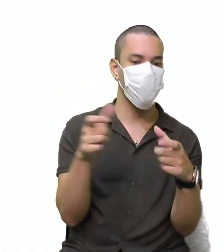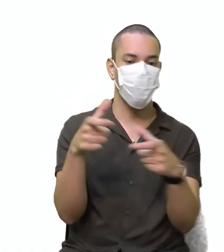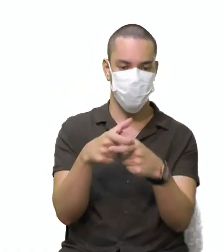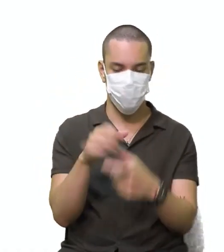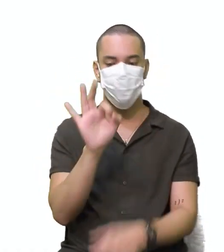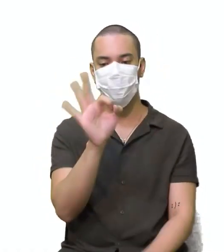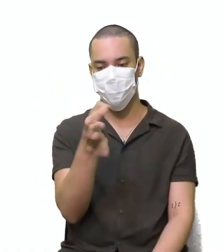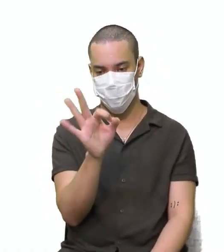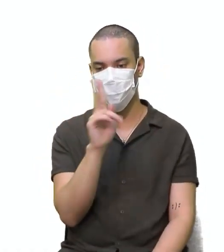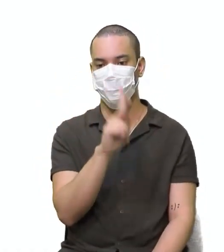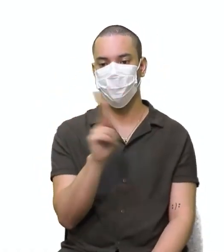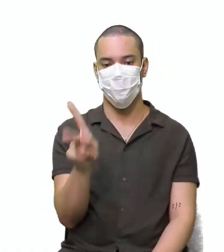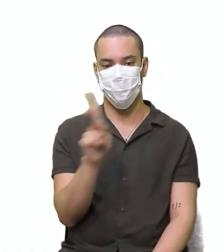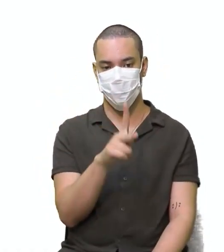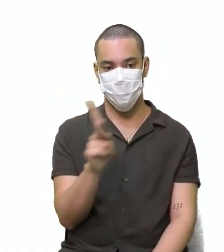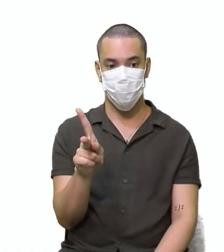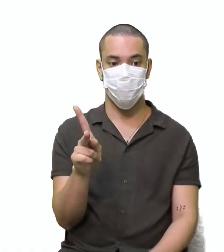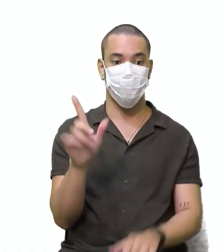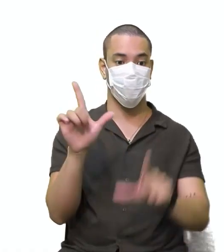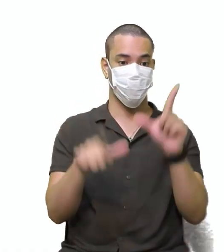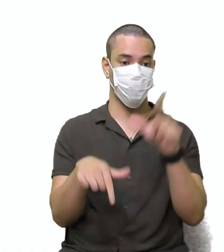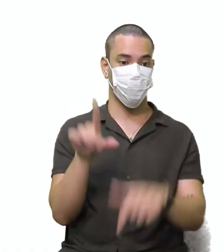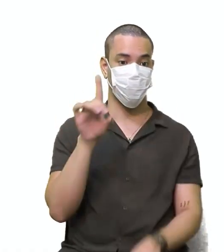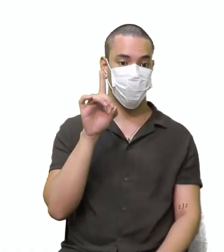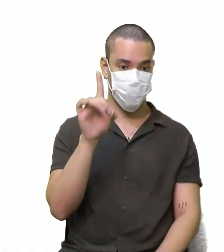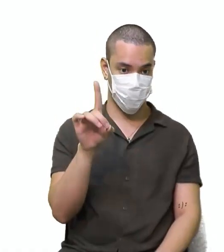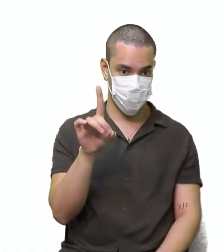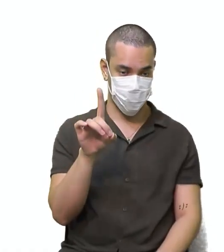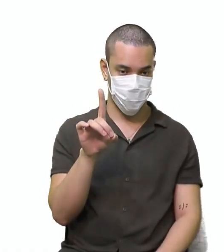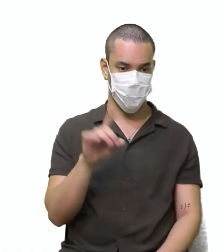prof? Letra D,